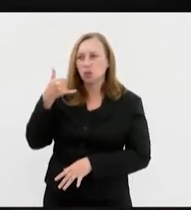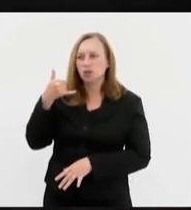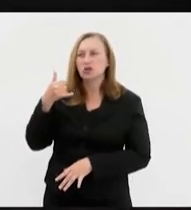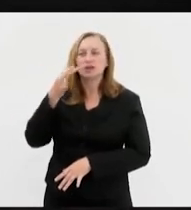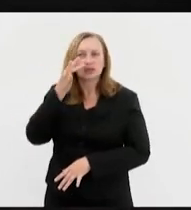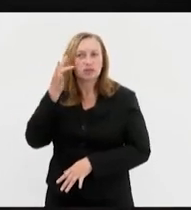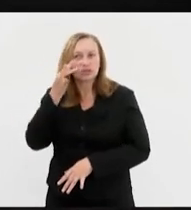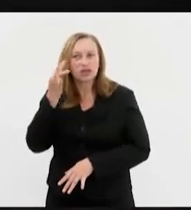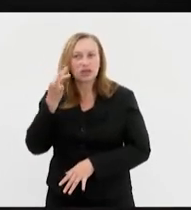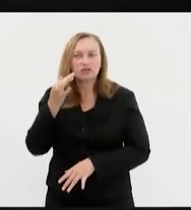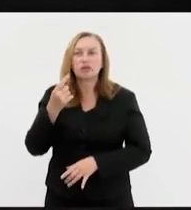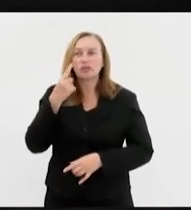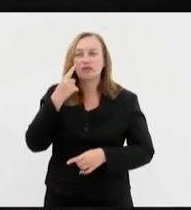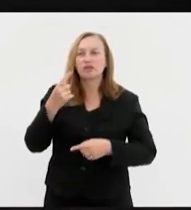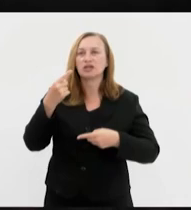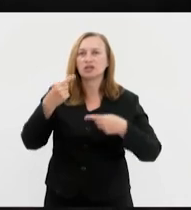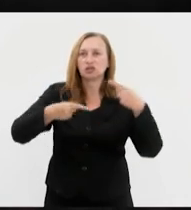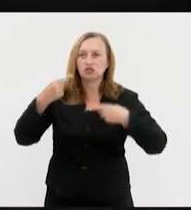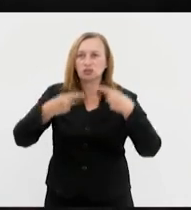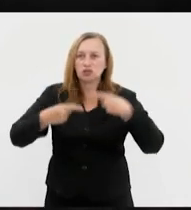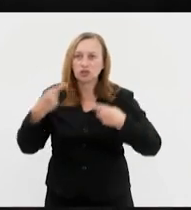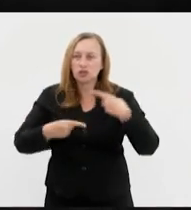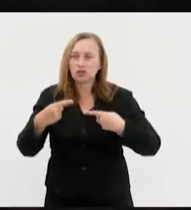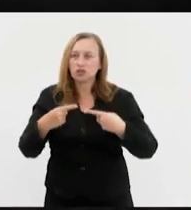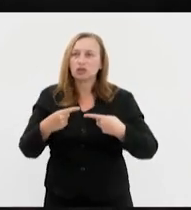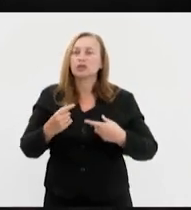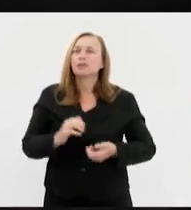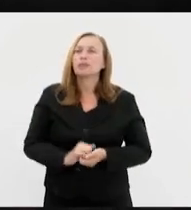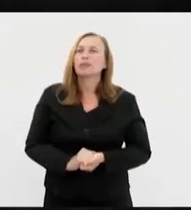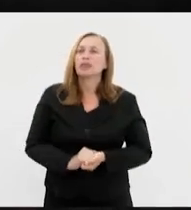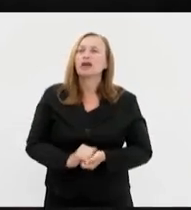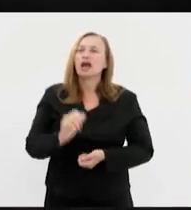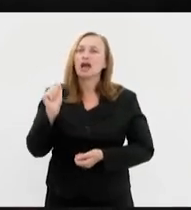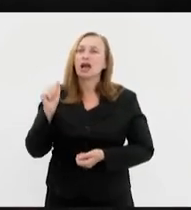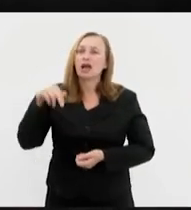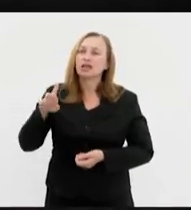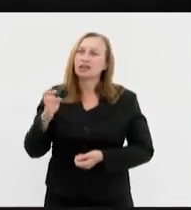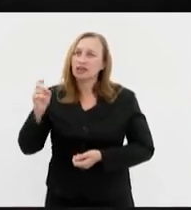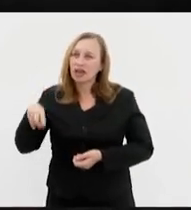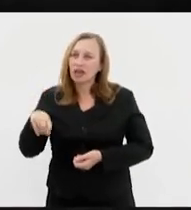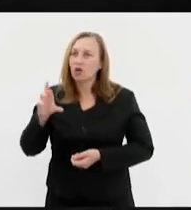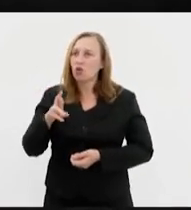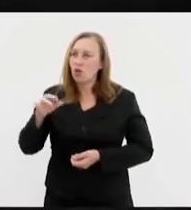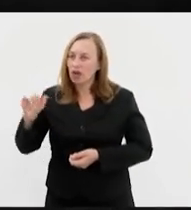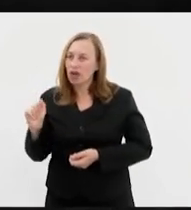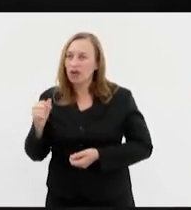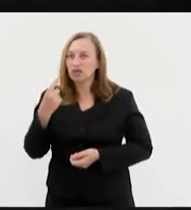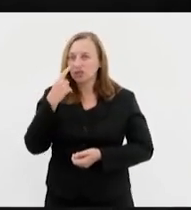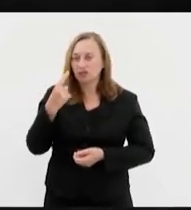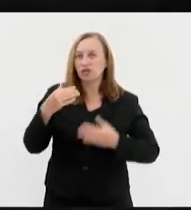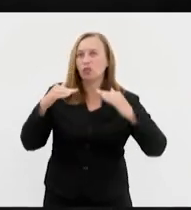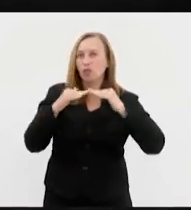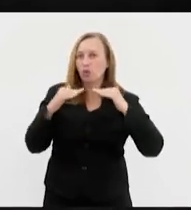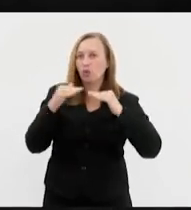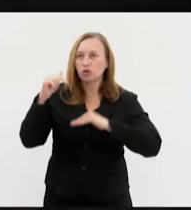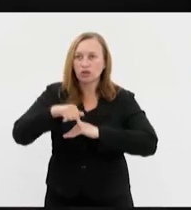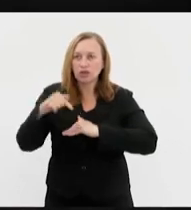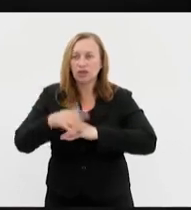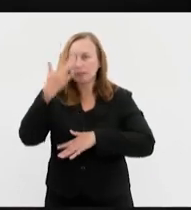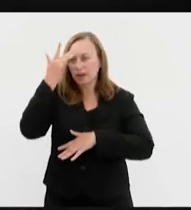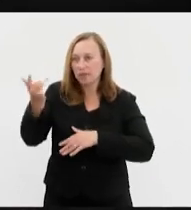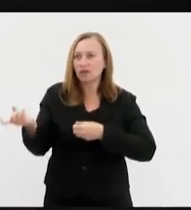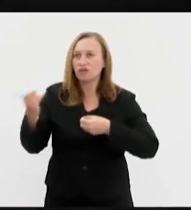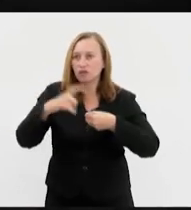Serafim, enquanto está havendo a discussão. E a gente, se não. Perfeito. E André Correia. E a gente tenta, com um acordo aqui, a gente traz amanhã na